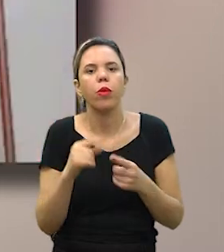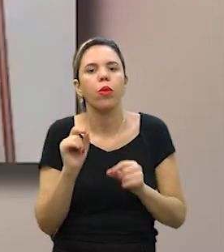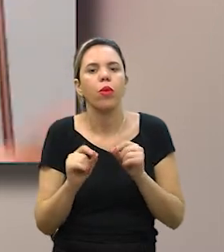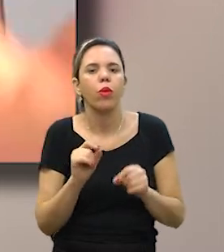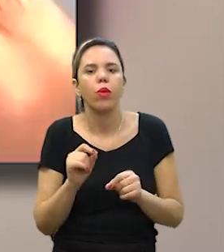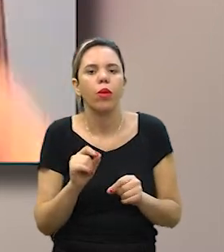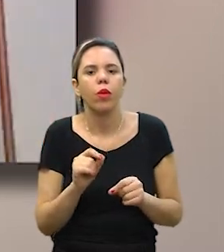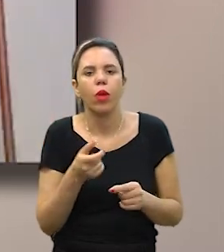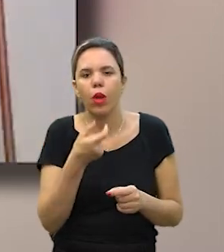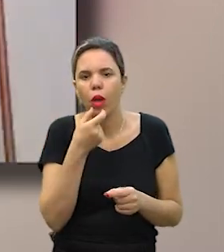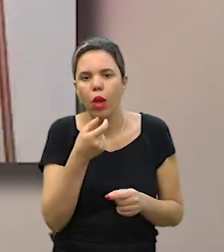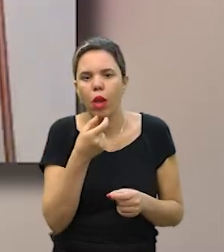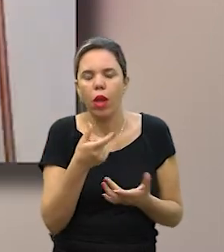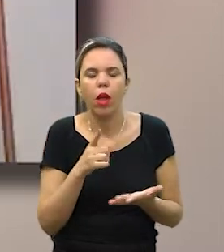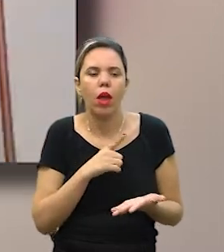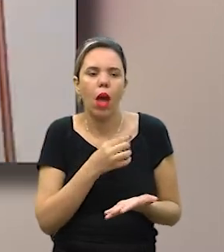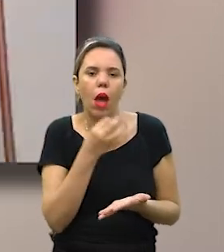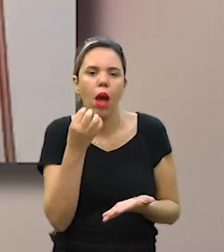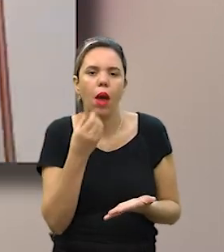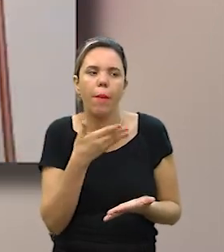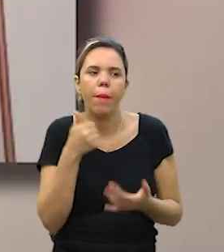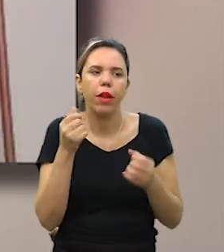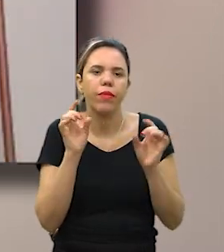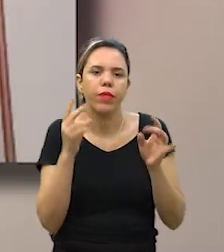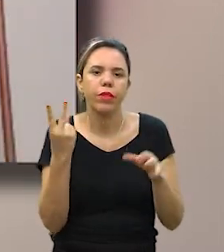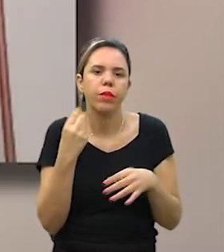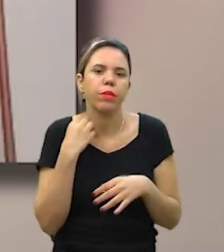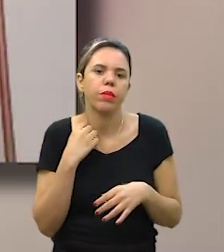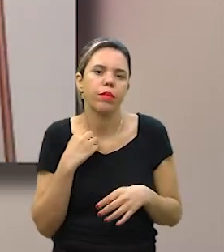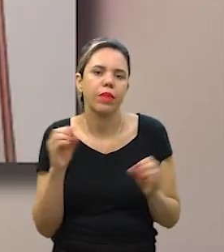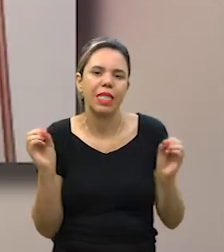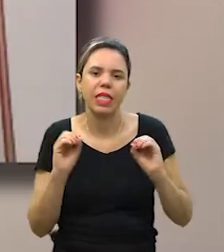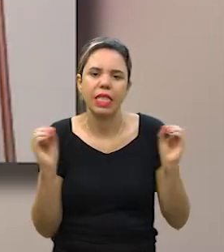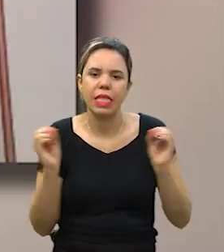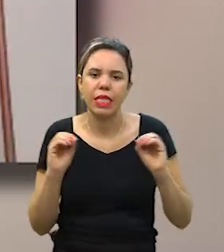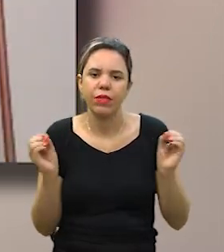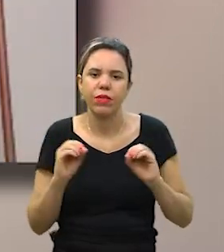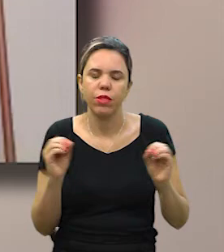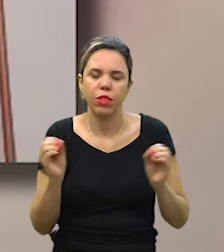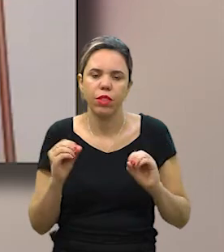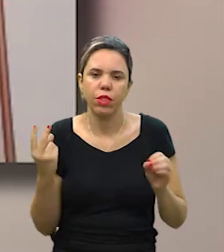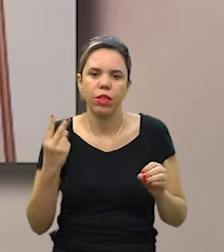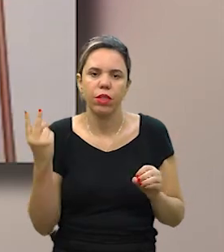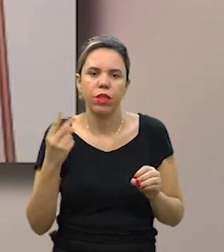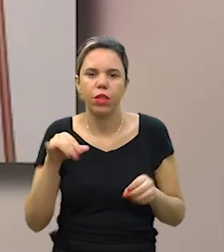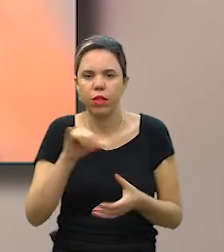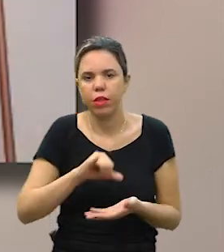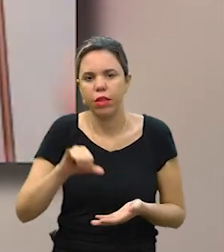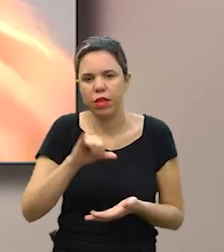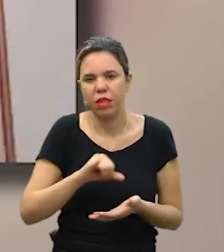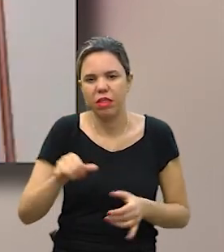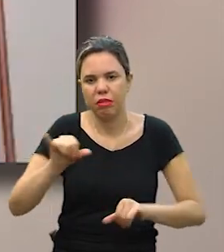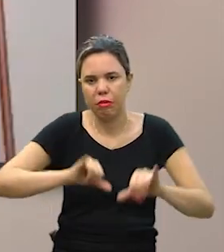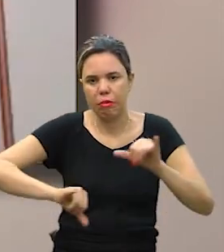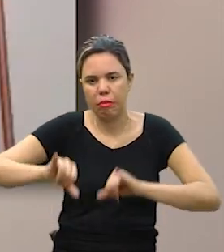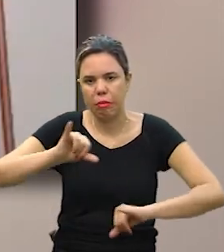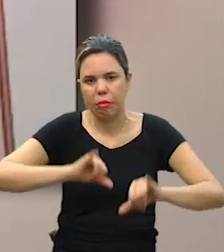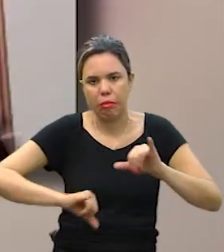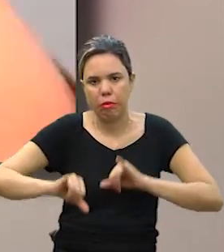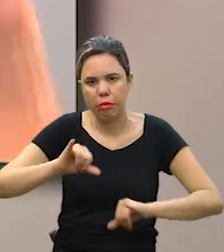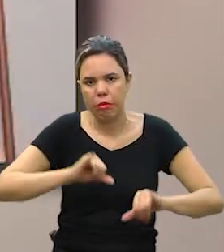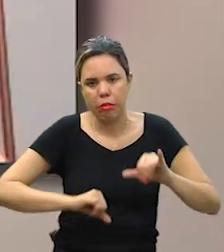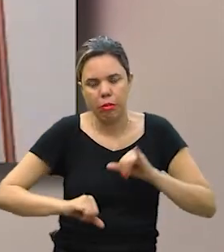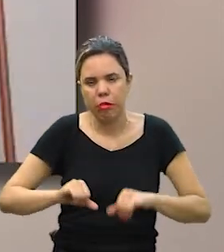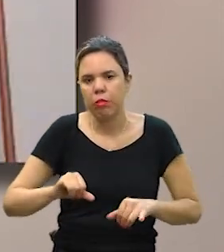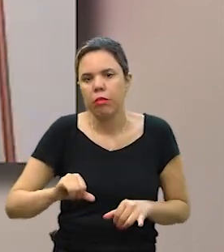o que essa bolacha de maisena tem de vitamina. Nenhuma. Ela tem gordura hidrogenada,